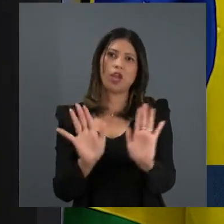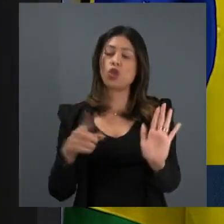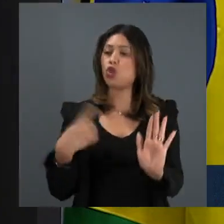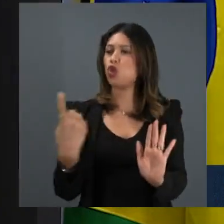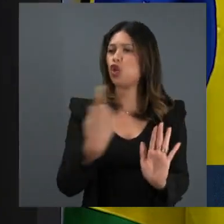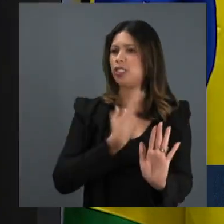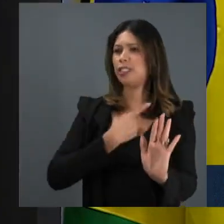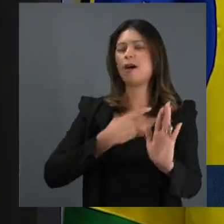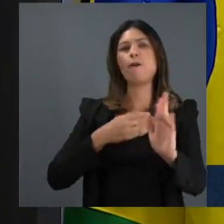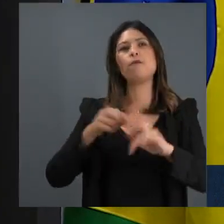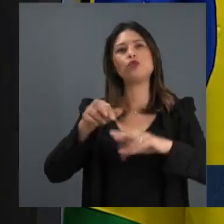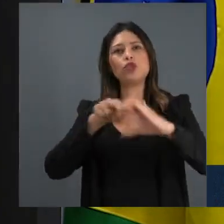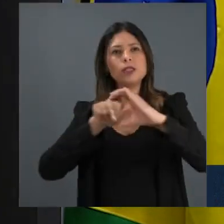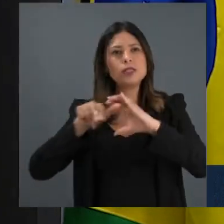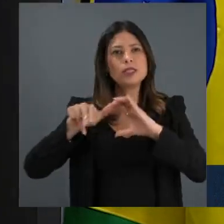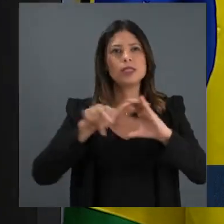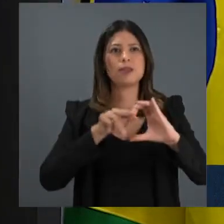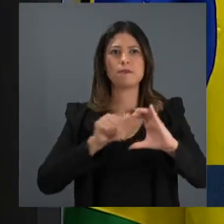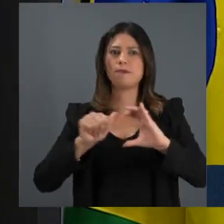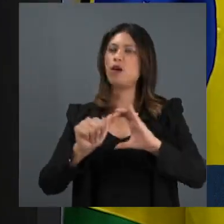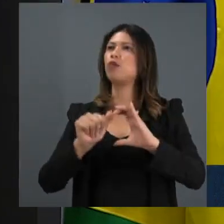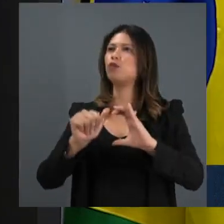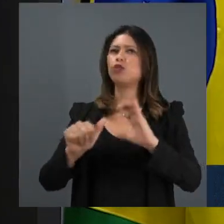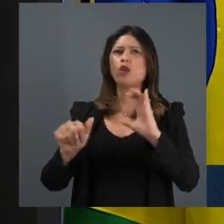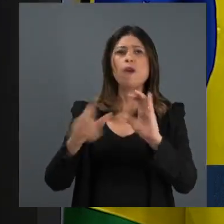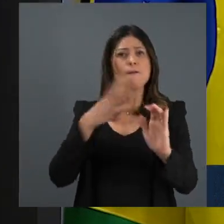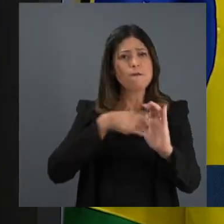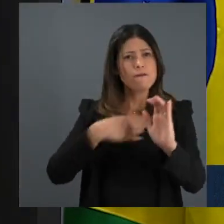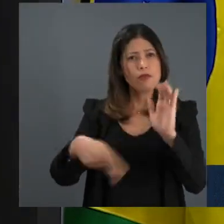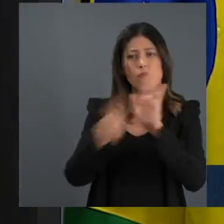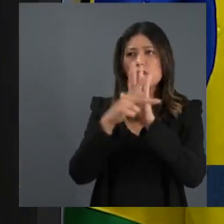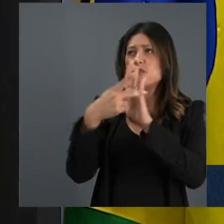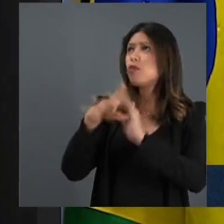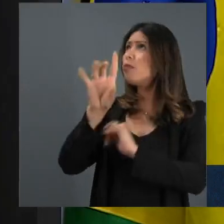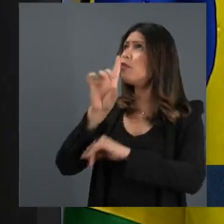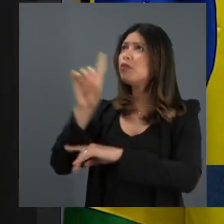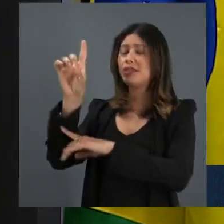filhos do mesmo Deus. E o espetáculo ontem transcorreu assim.